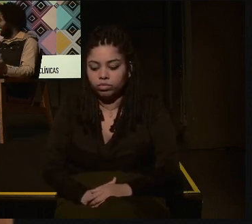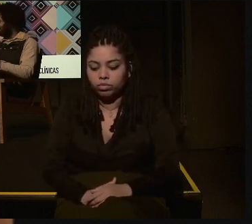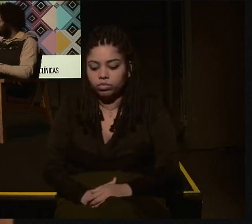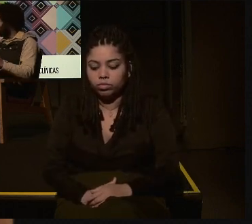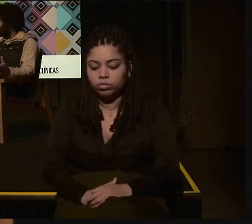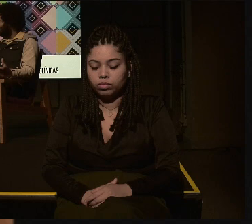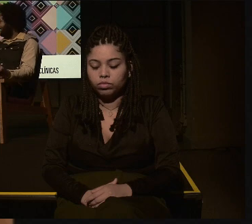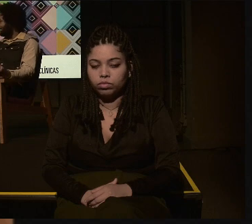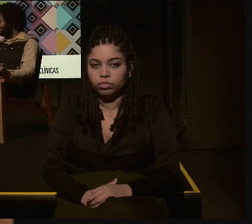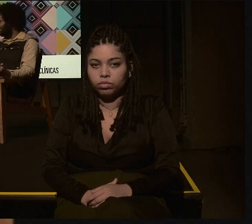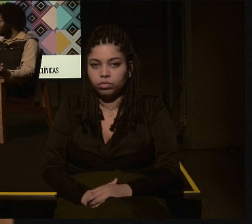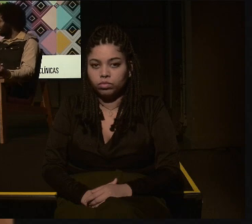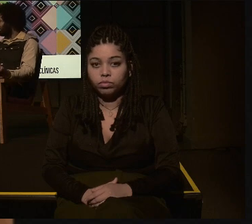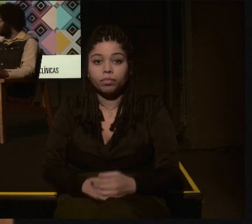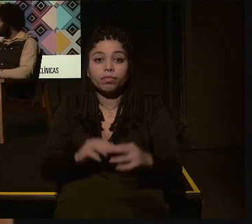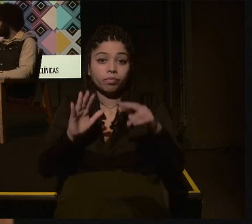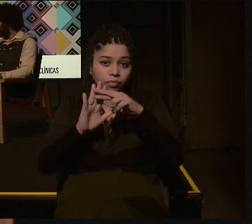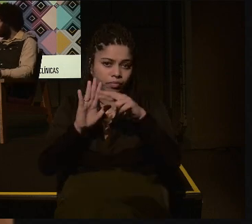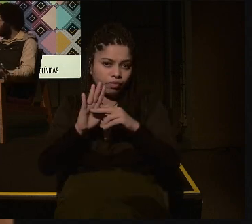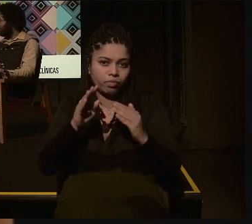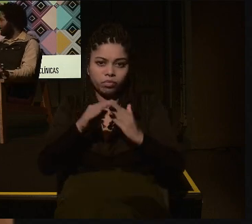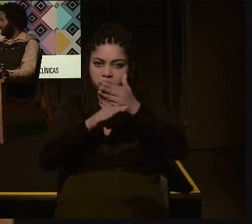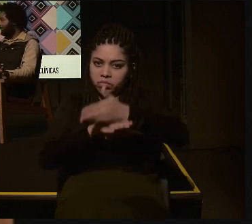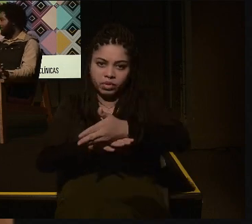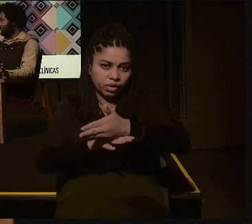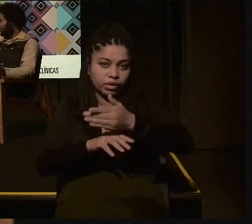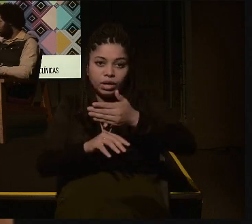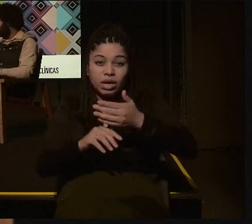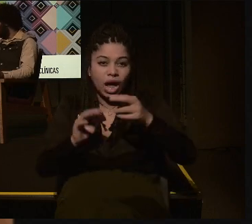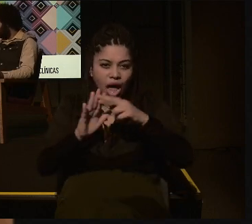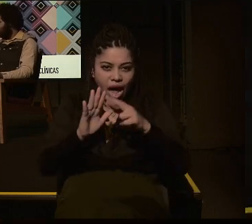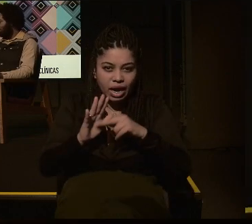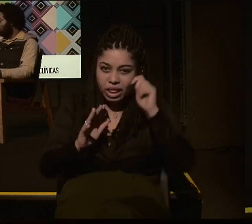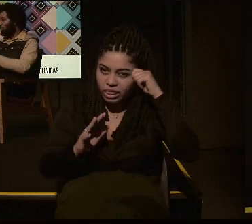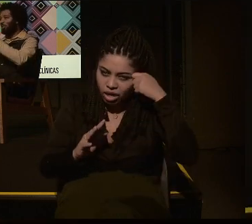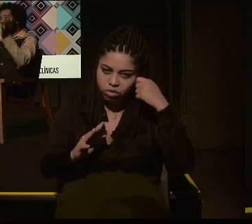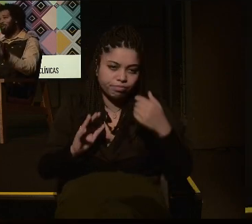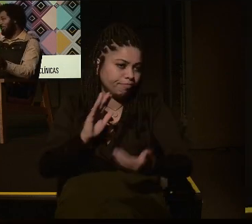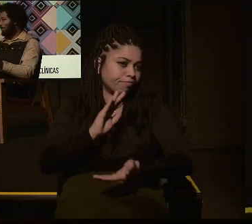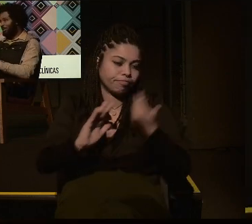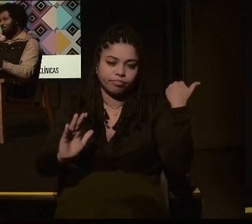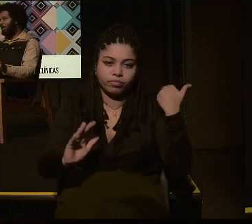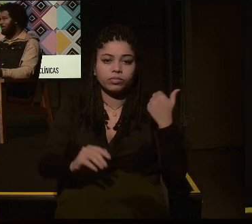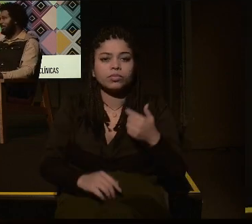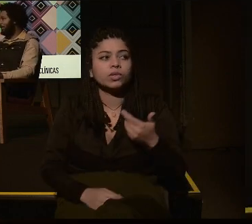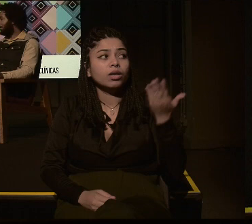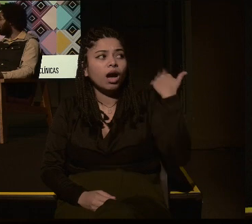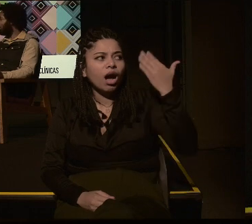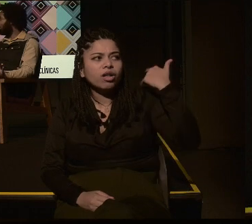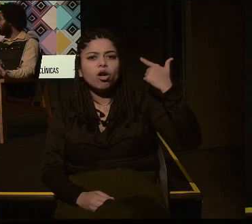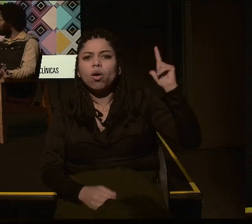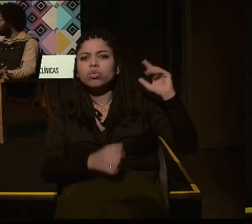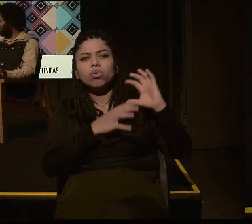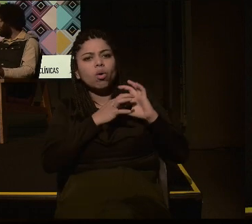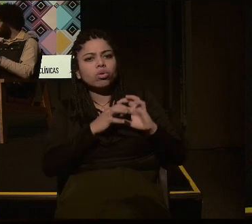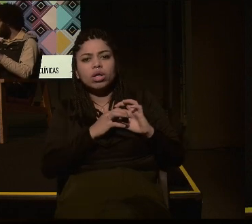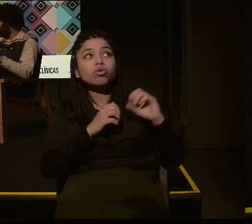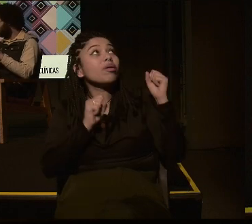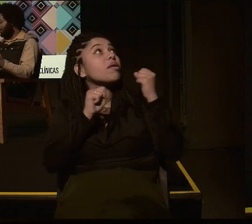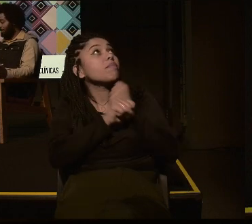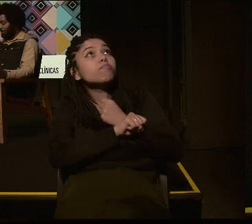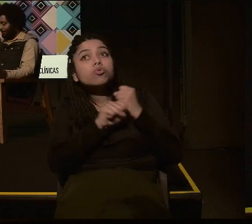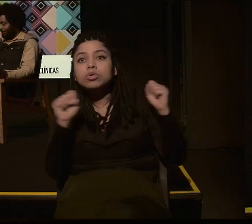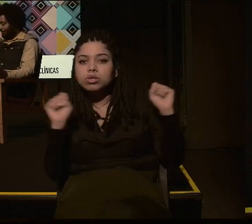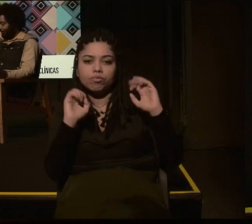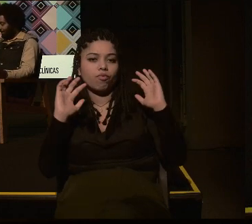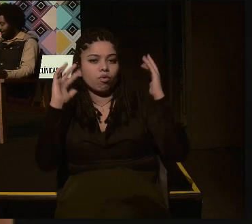como critério de acesso. Derrubou. Isso, em outro contexto, no Brasil, seria perfeitamente possível de acontecer.